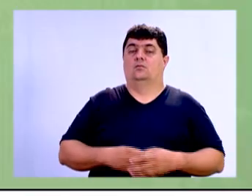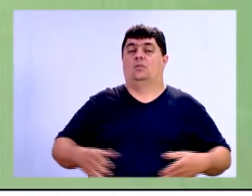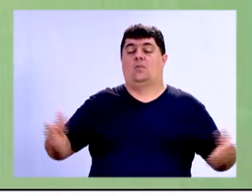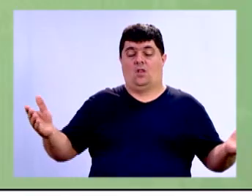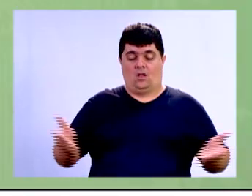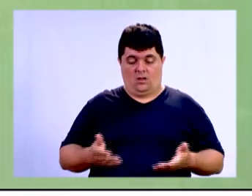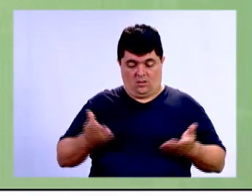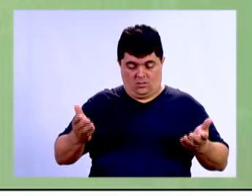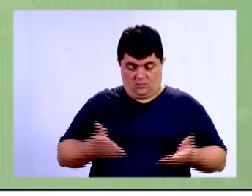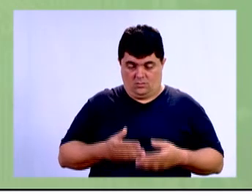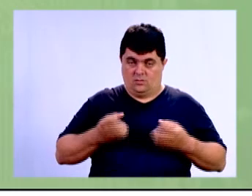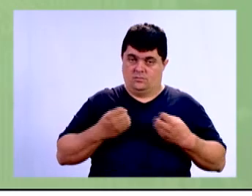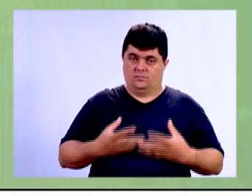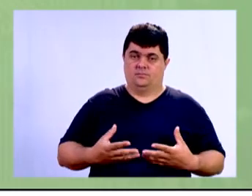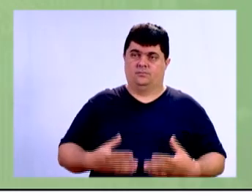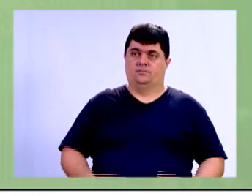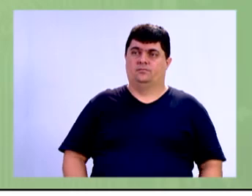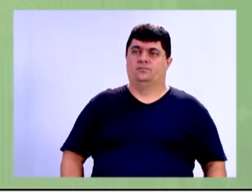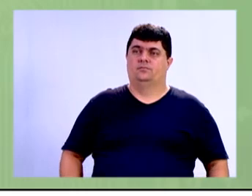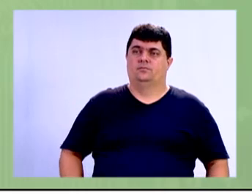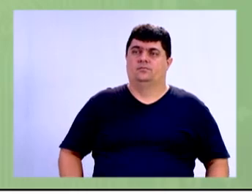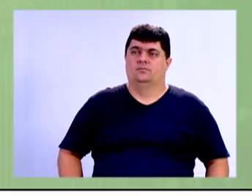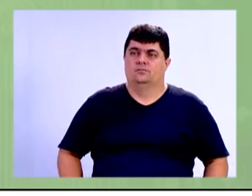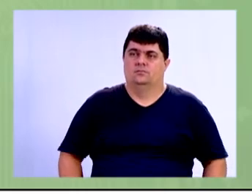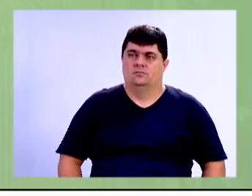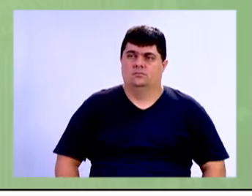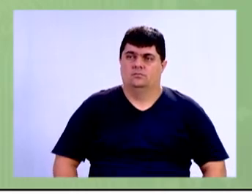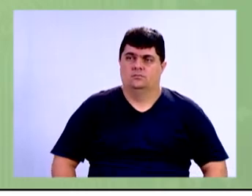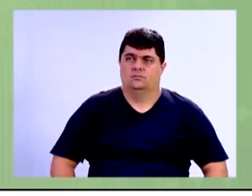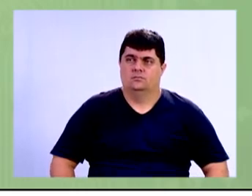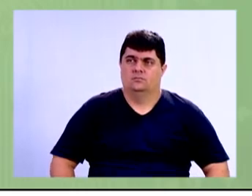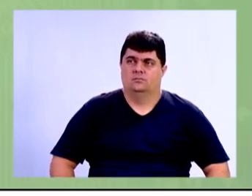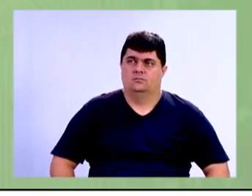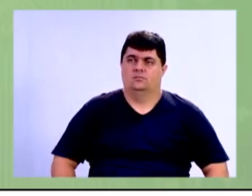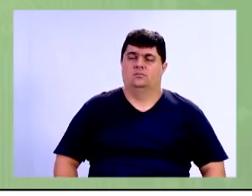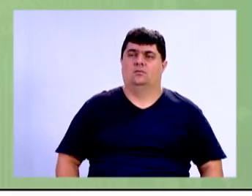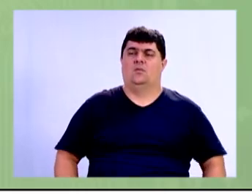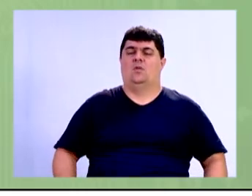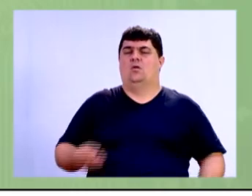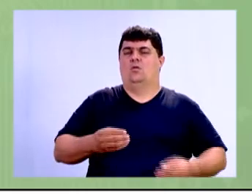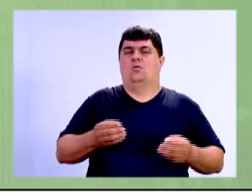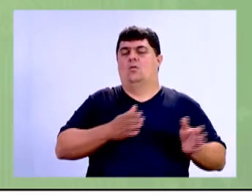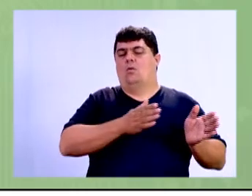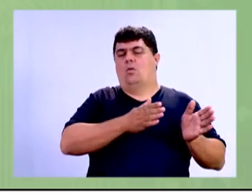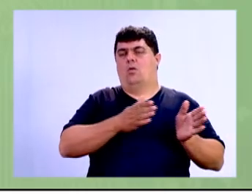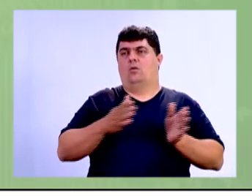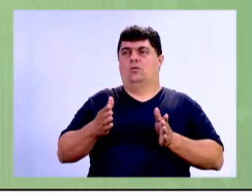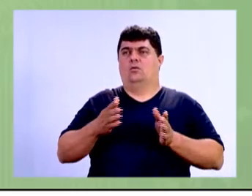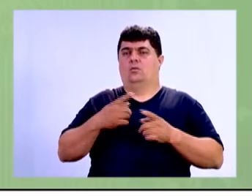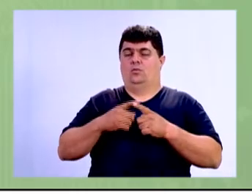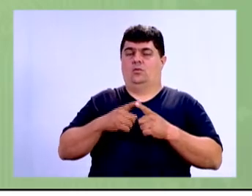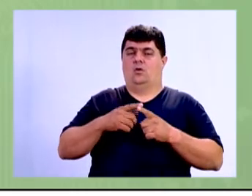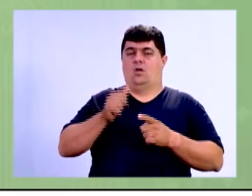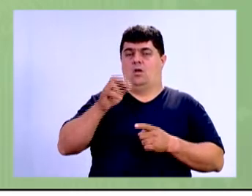Agora sim, né? Como eu vou percorrer? Porque no array eu fazia um for.